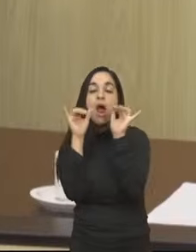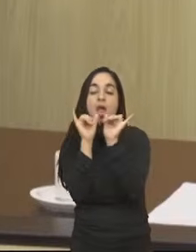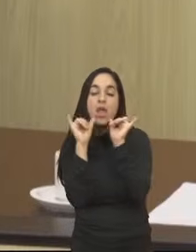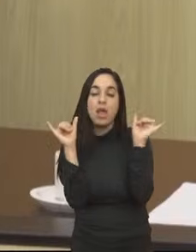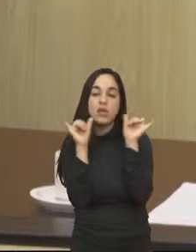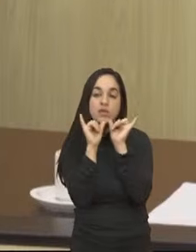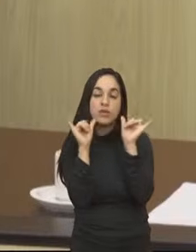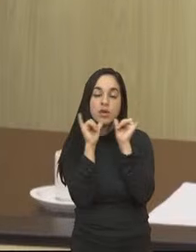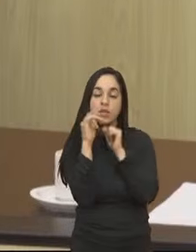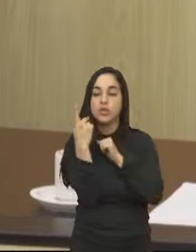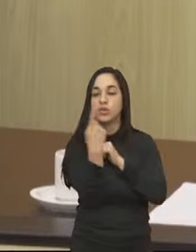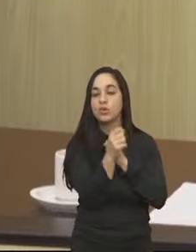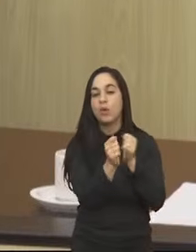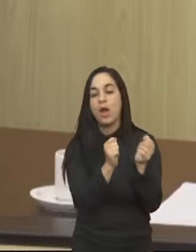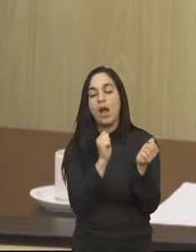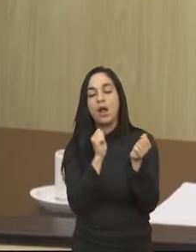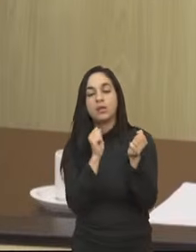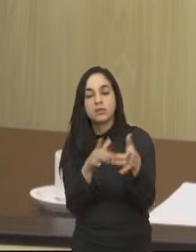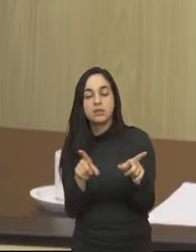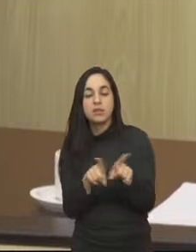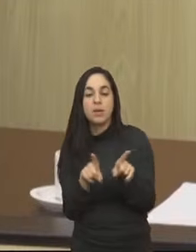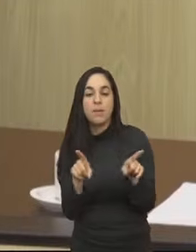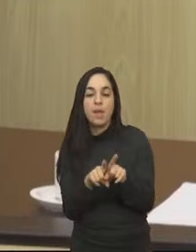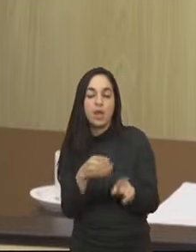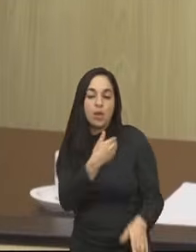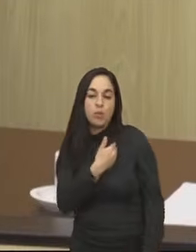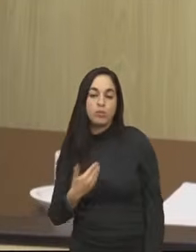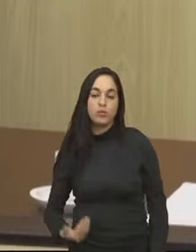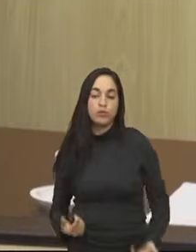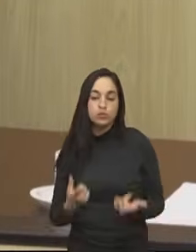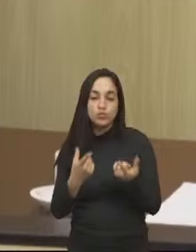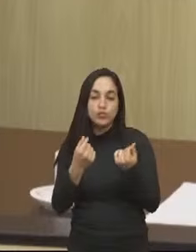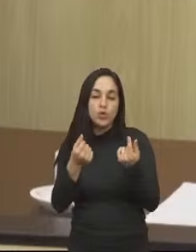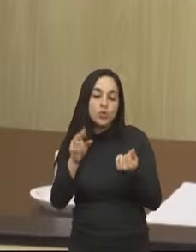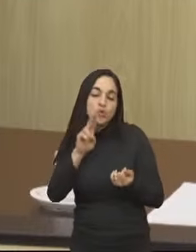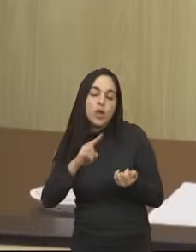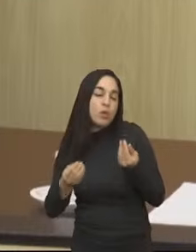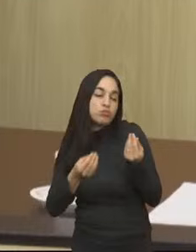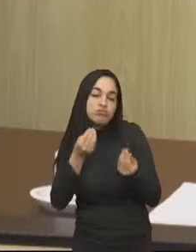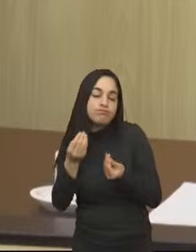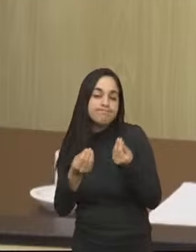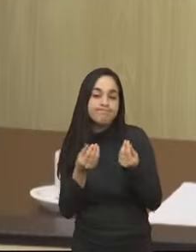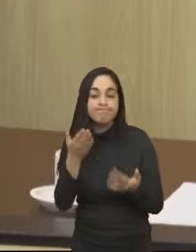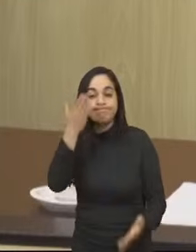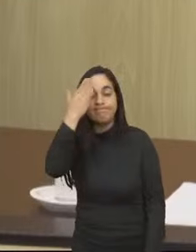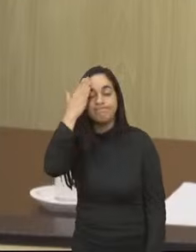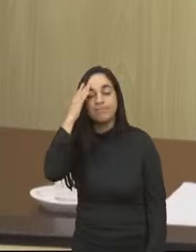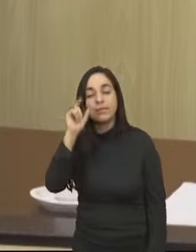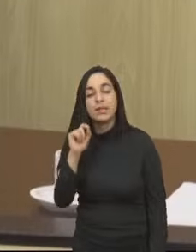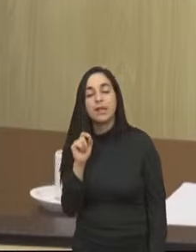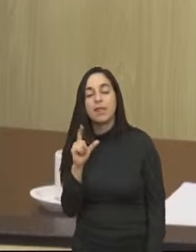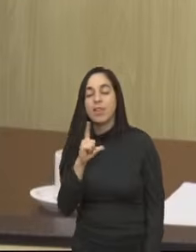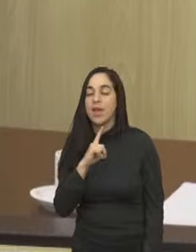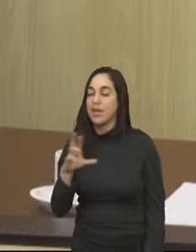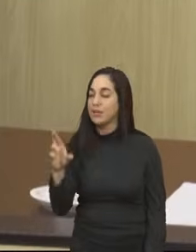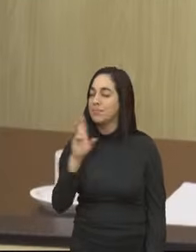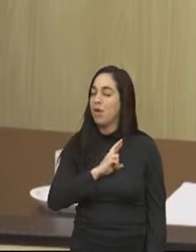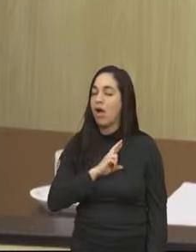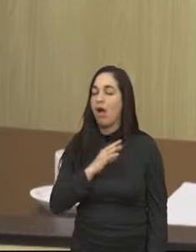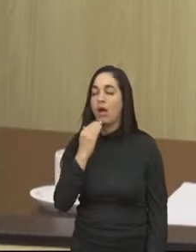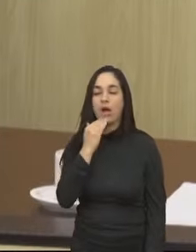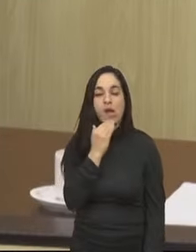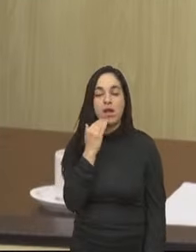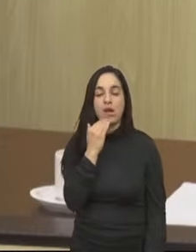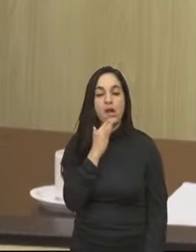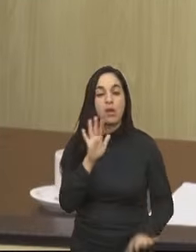das ações e dos gastos do dinheiro público à população, considerando algumas respostas incompletas ao nosso pedido